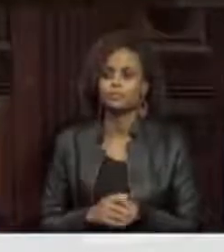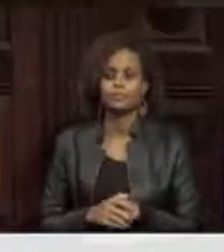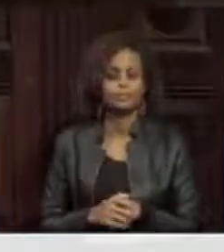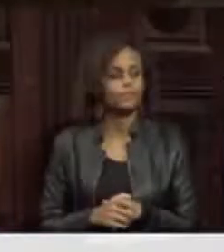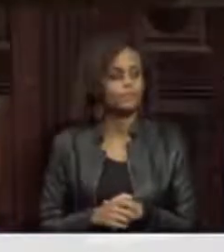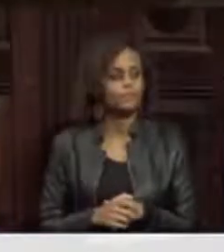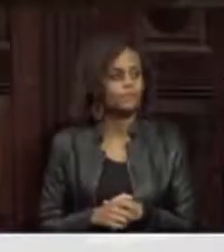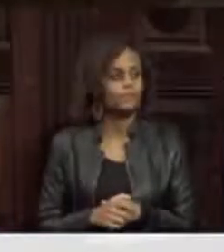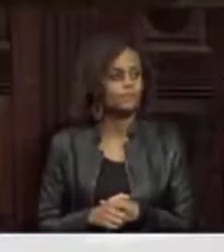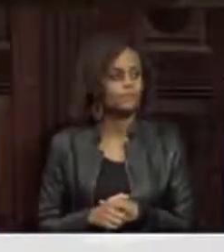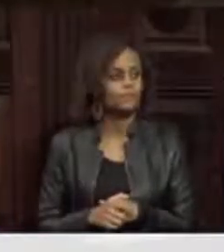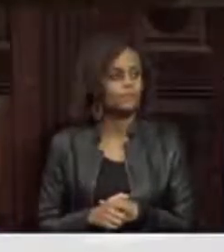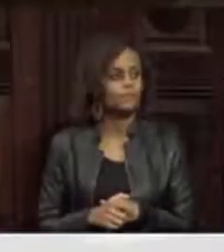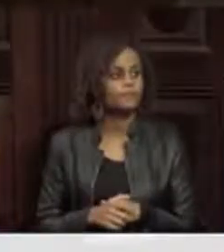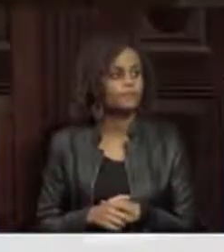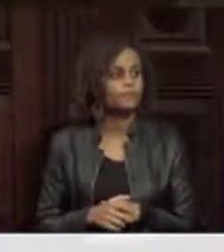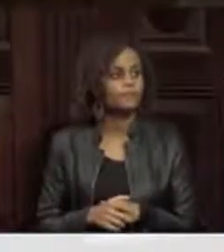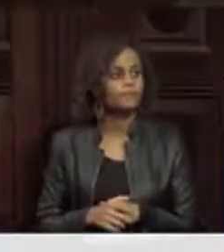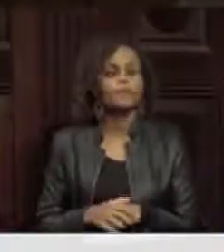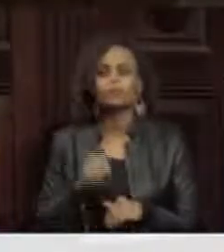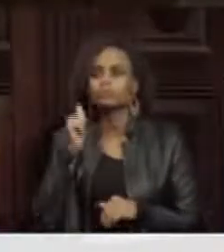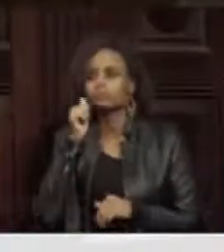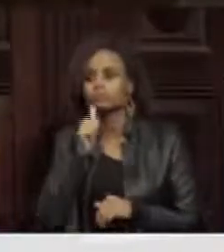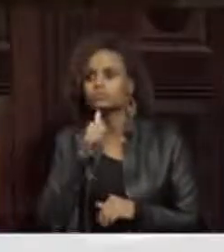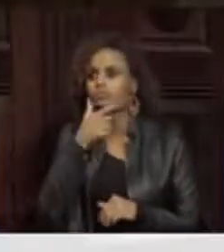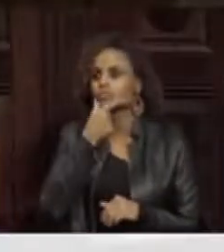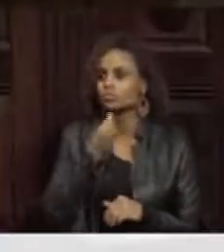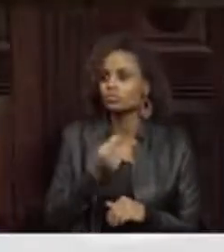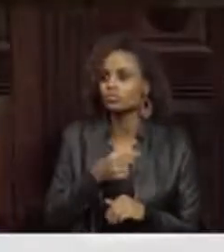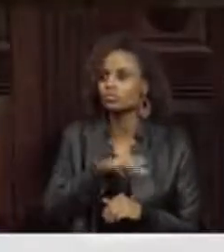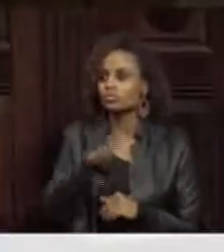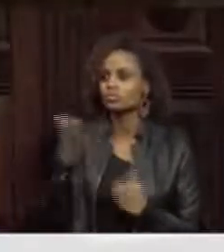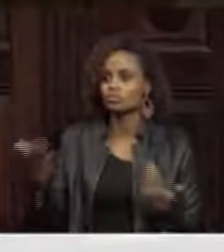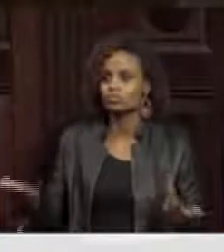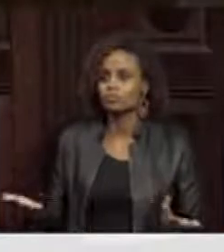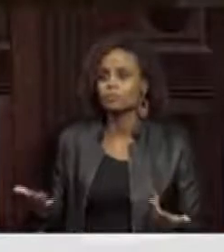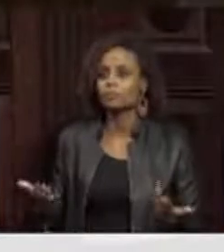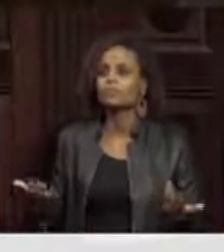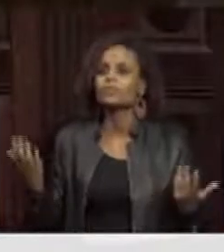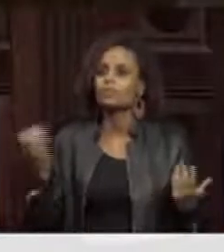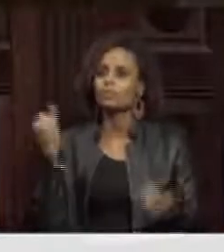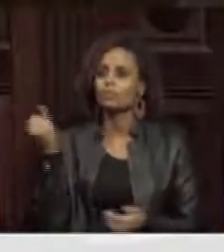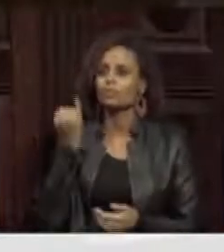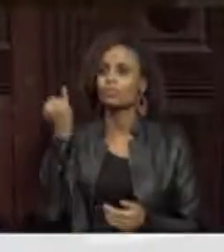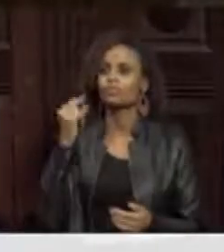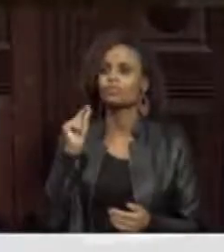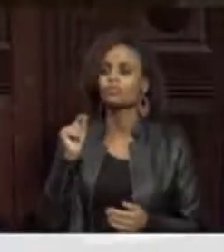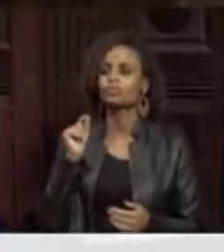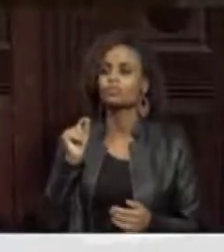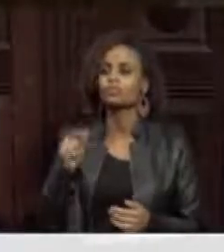enriquecer. Senhoras e senhores, é necessário que nós